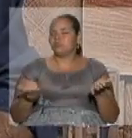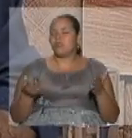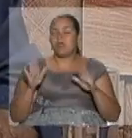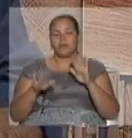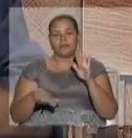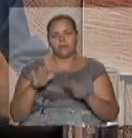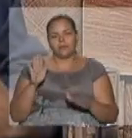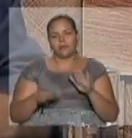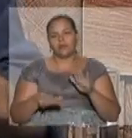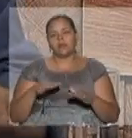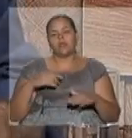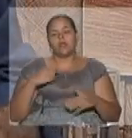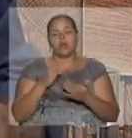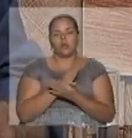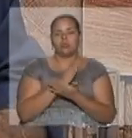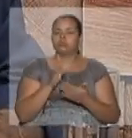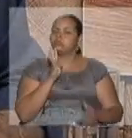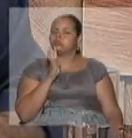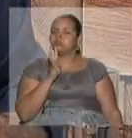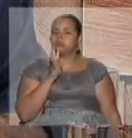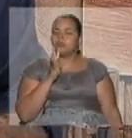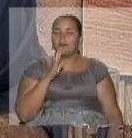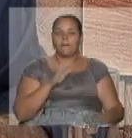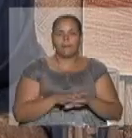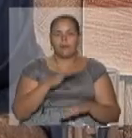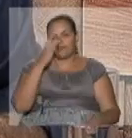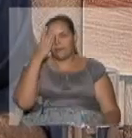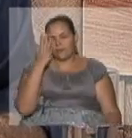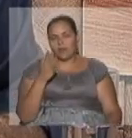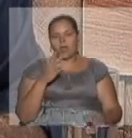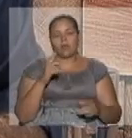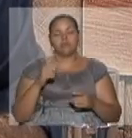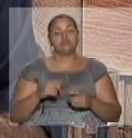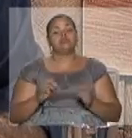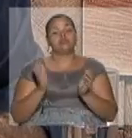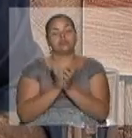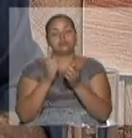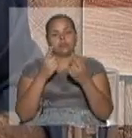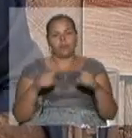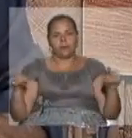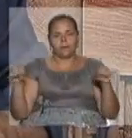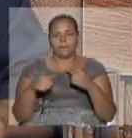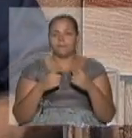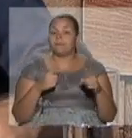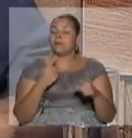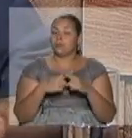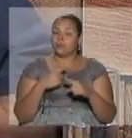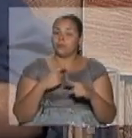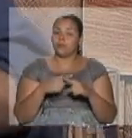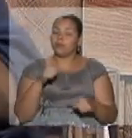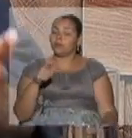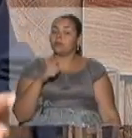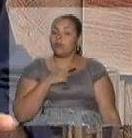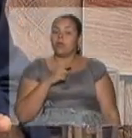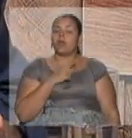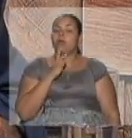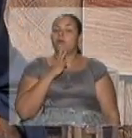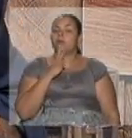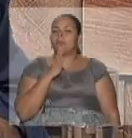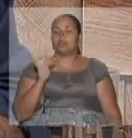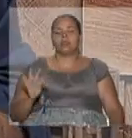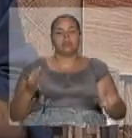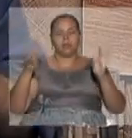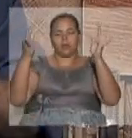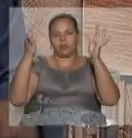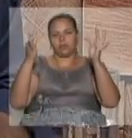às vezes, para o músico que tem conhecimento, às vezes é mais fácil escrever para uma grande orquestra Porque você usa todo o seu conhecimento técnico e escreve para uma orquestra. É